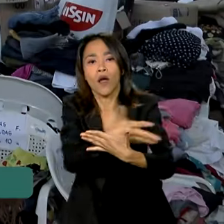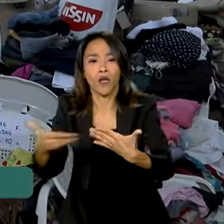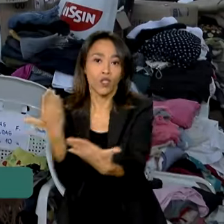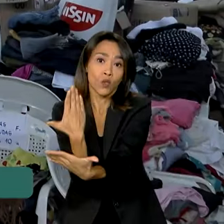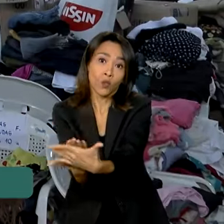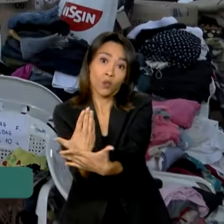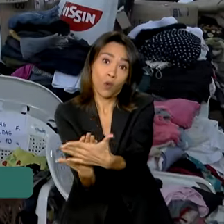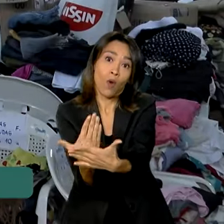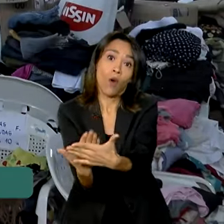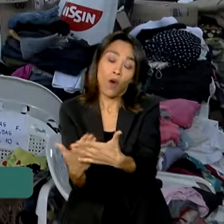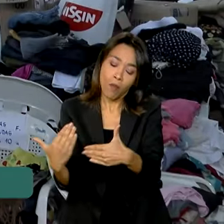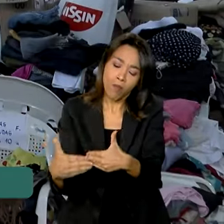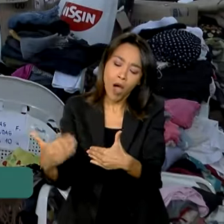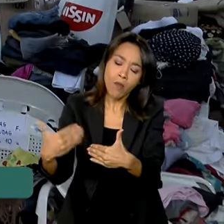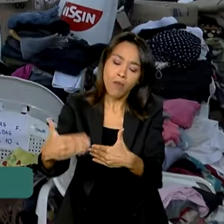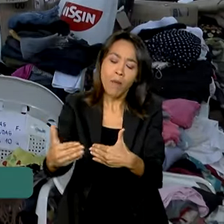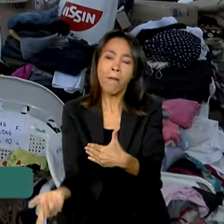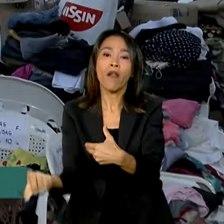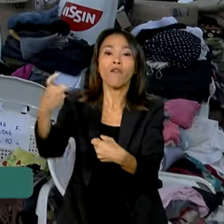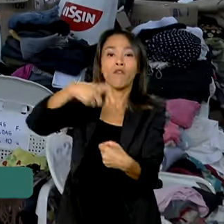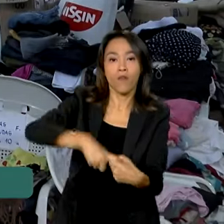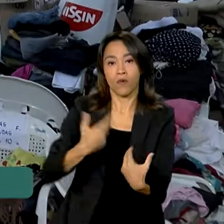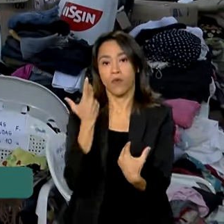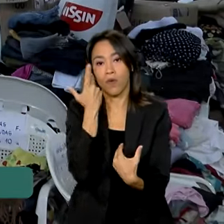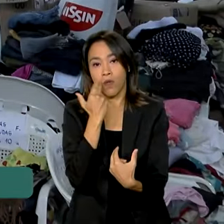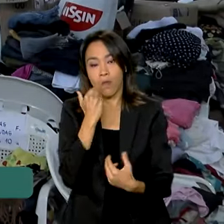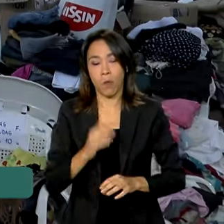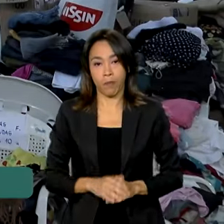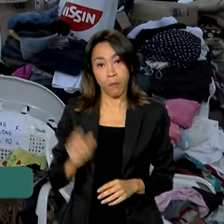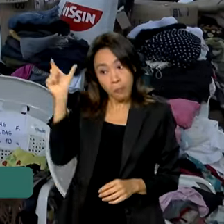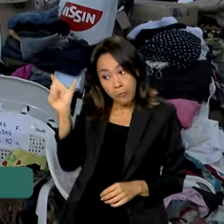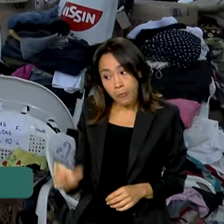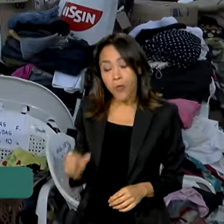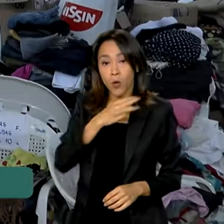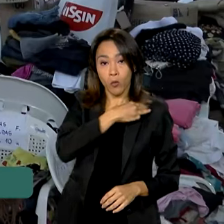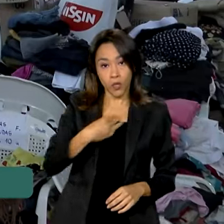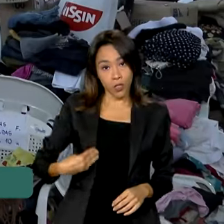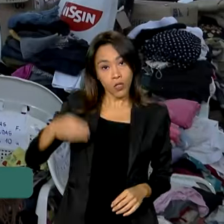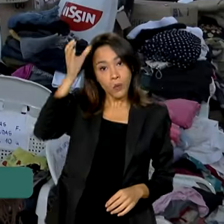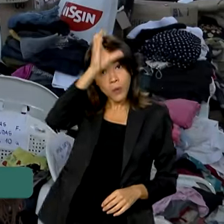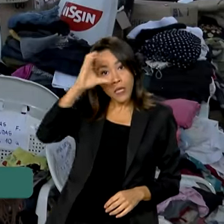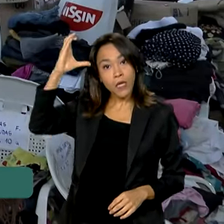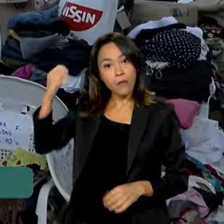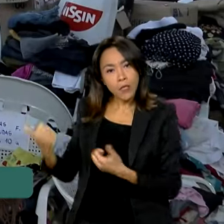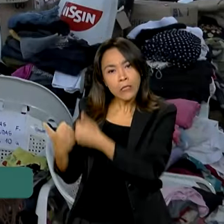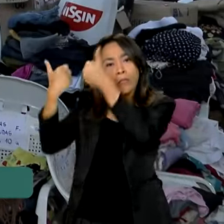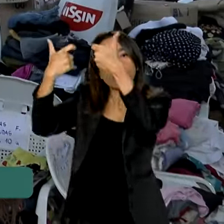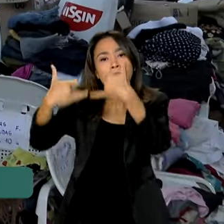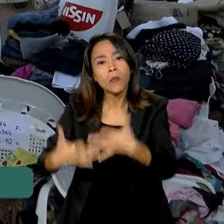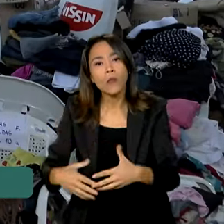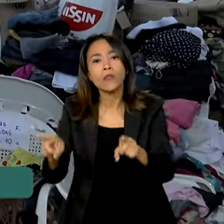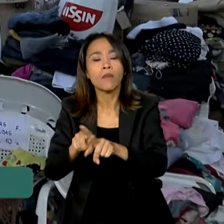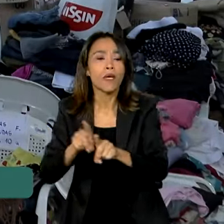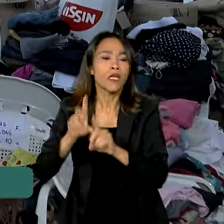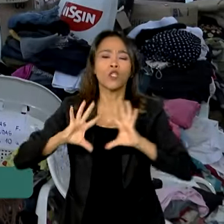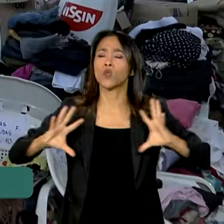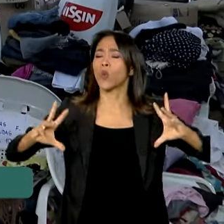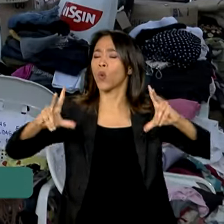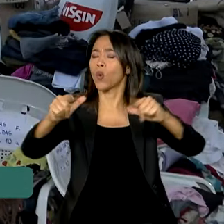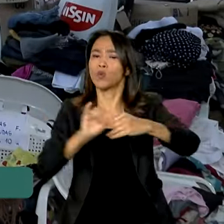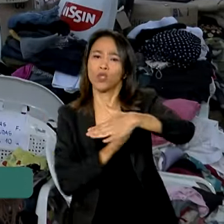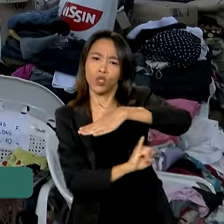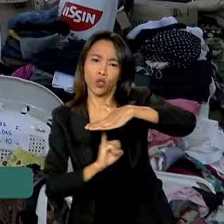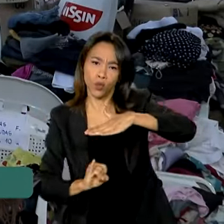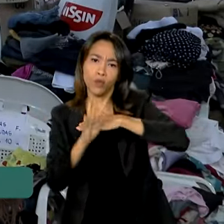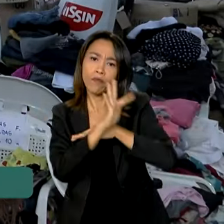cenário gradual de volta à normalidade. O ministro Camilo Santana também colocou todas as instituições federais, claro,